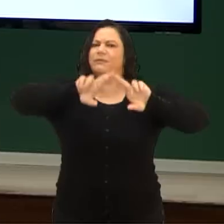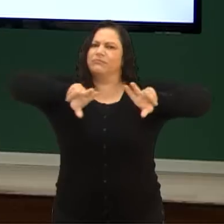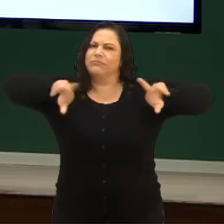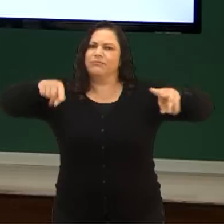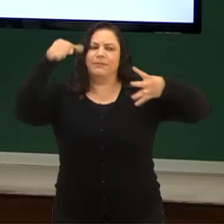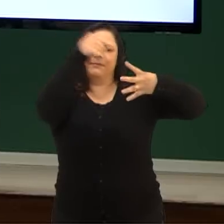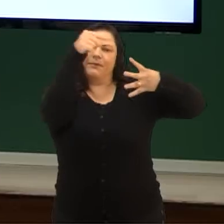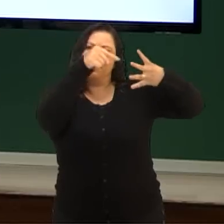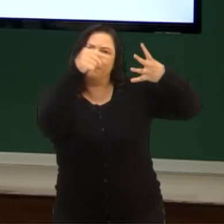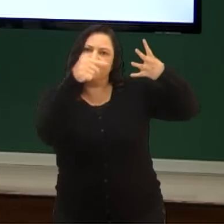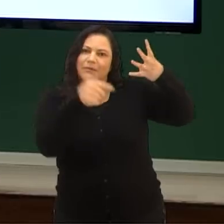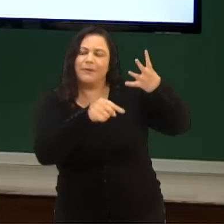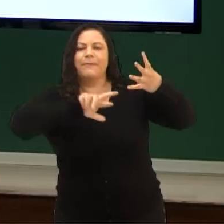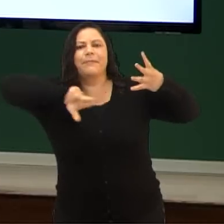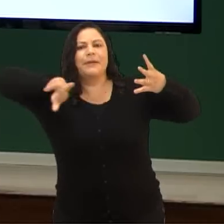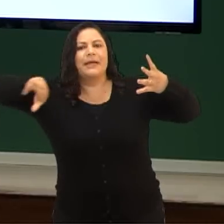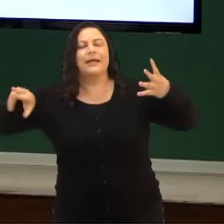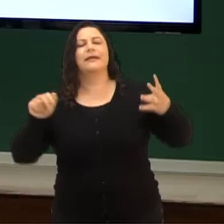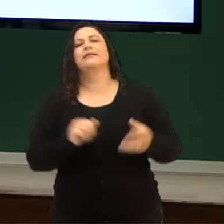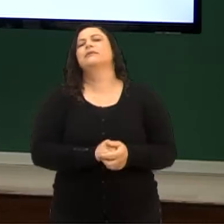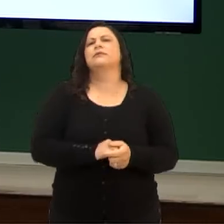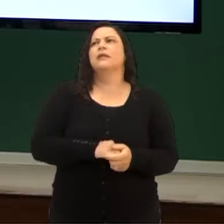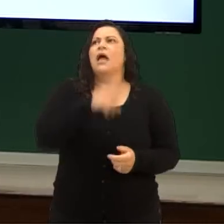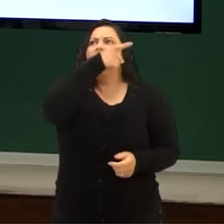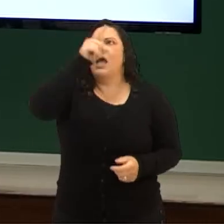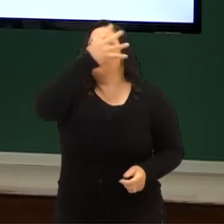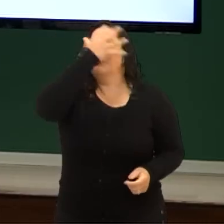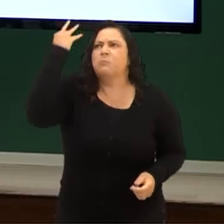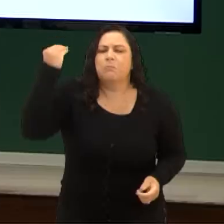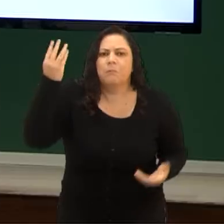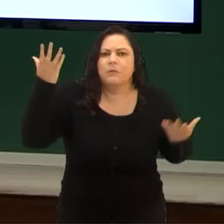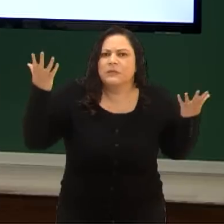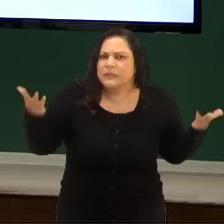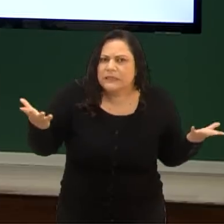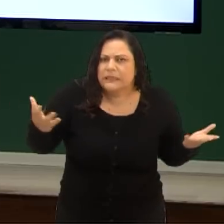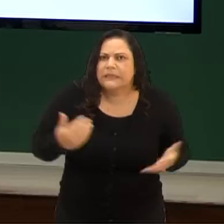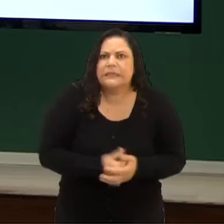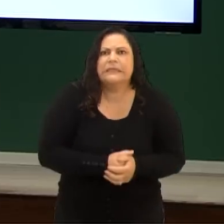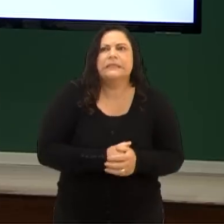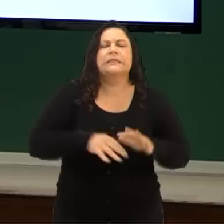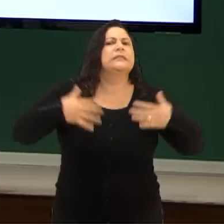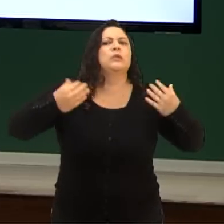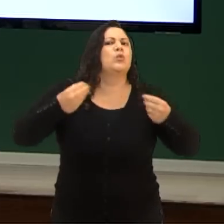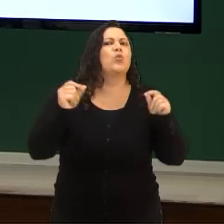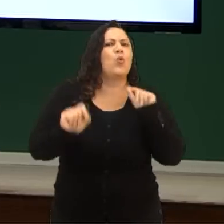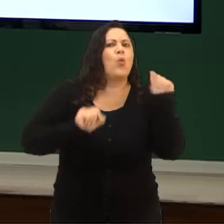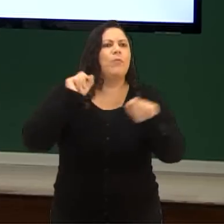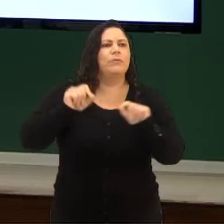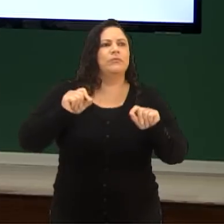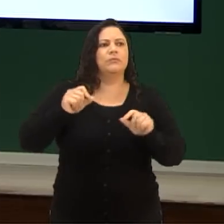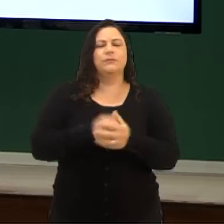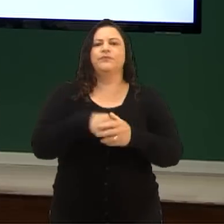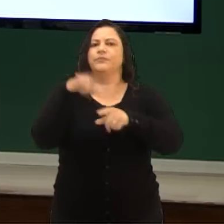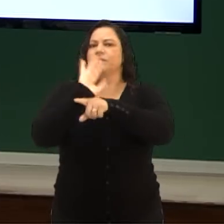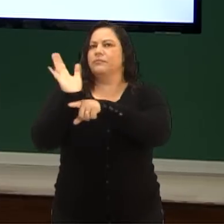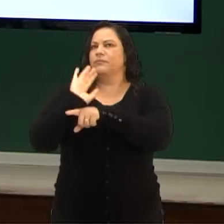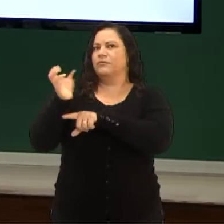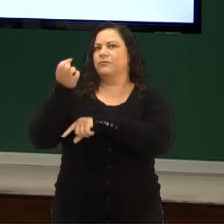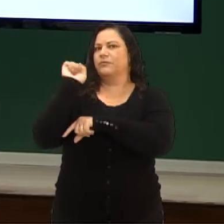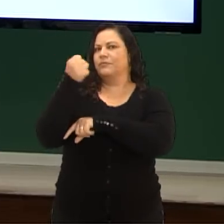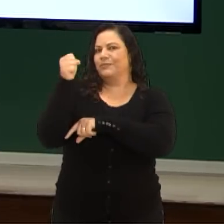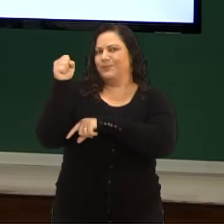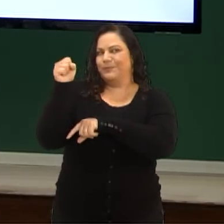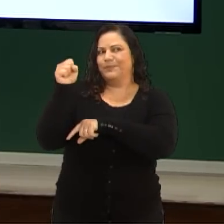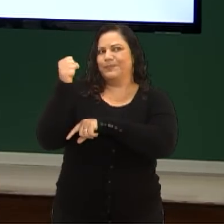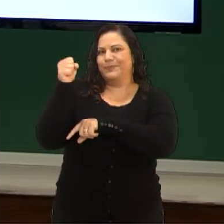número real. Professor, não lembro. Faz o seguinte, assista esse vídeo. É o vídeo 88, in English,